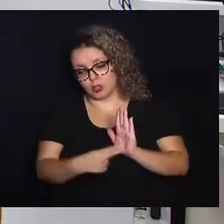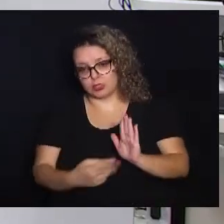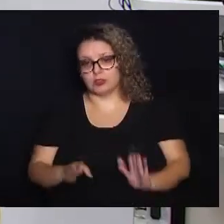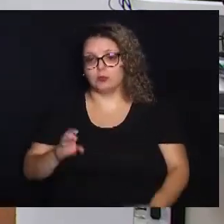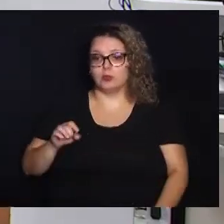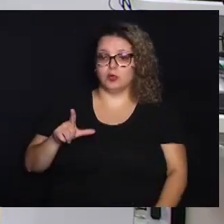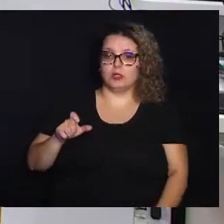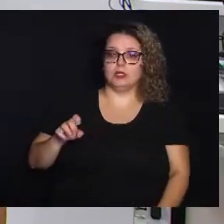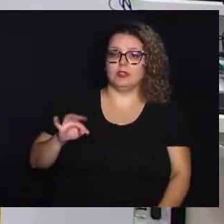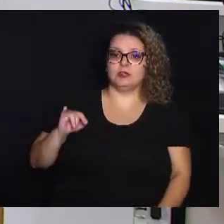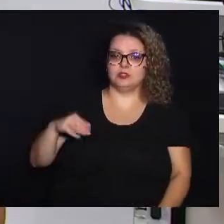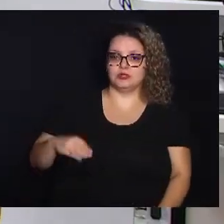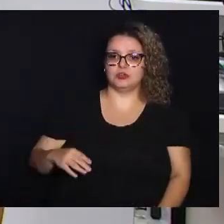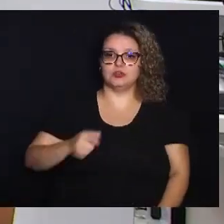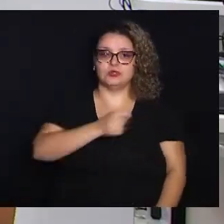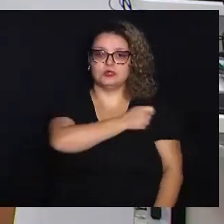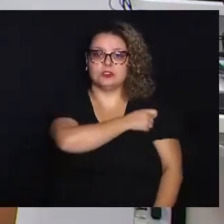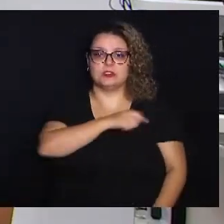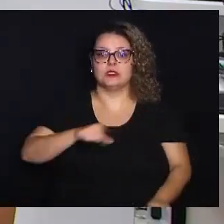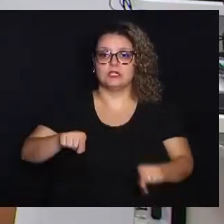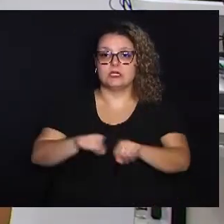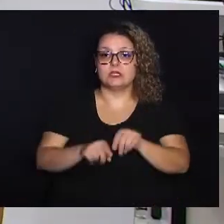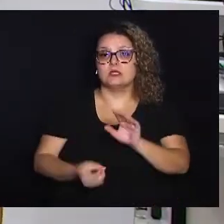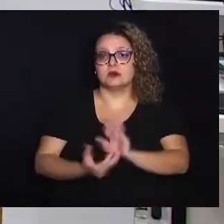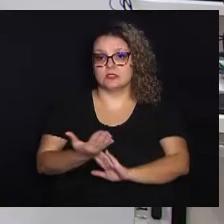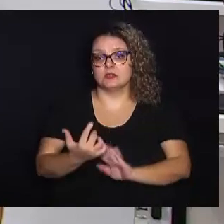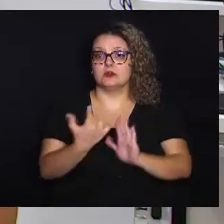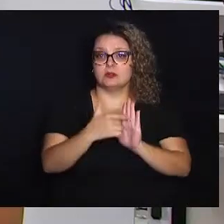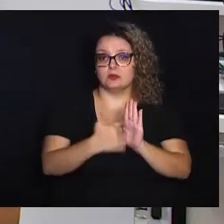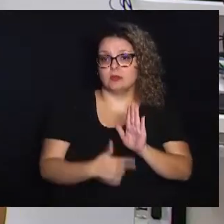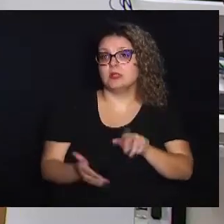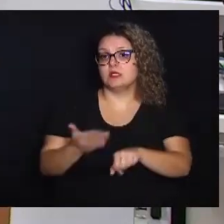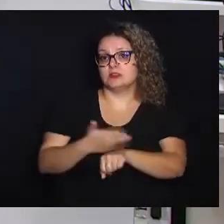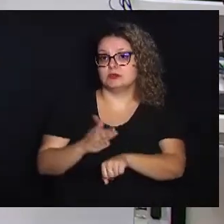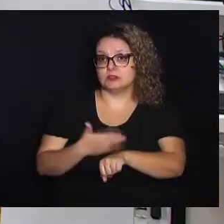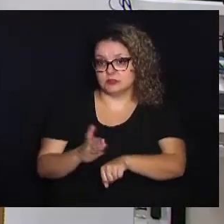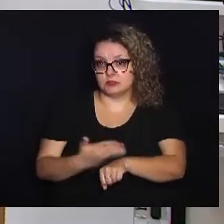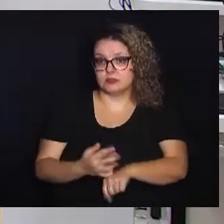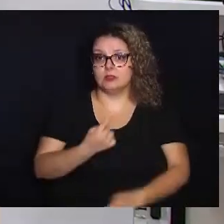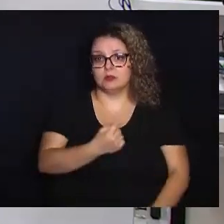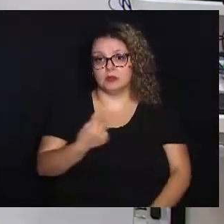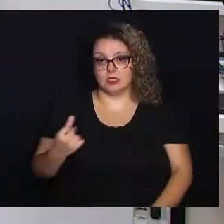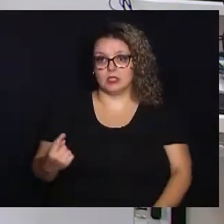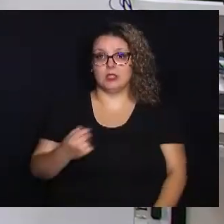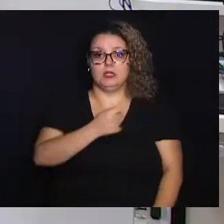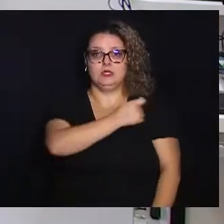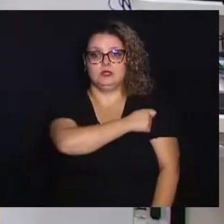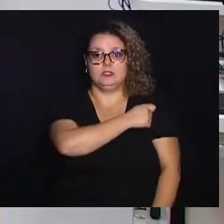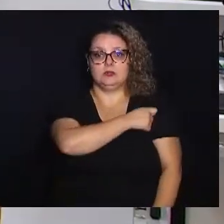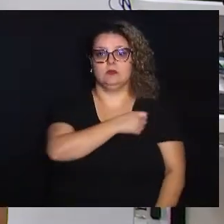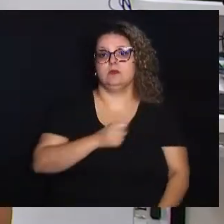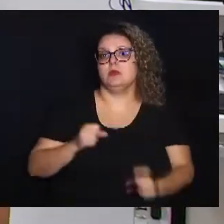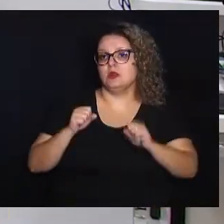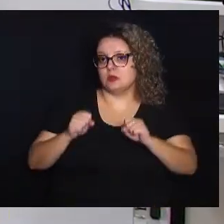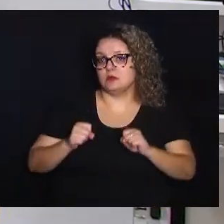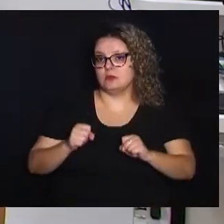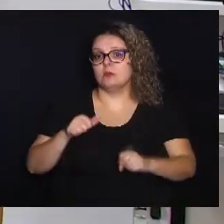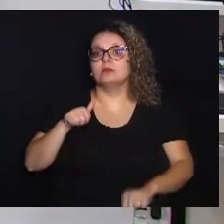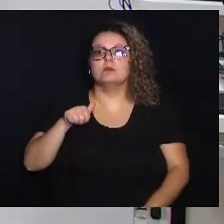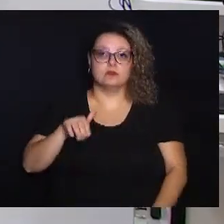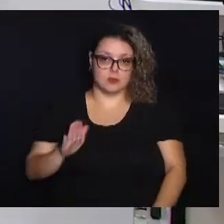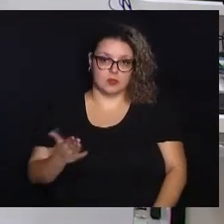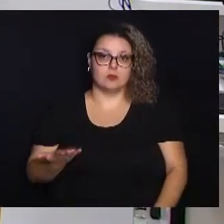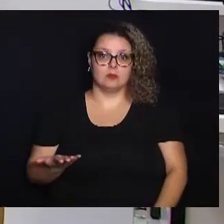o boletim do aluno e também vai criar uma lista de exercícios para cada aluno para que eles